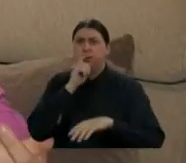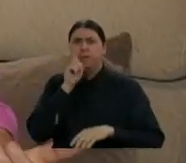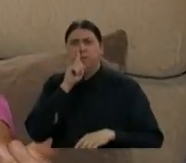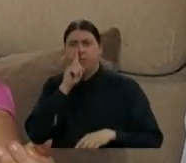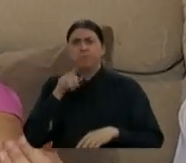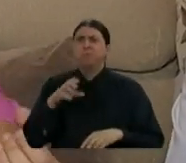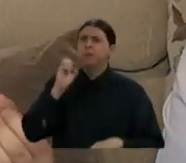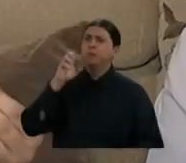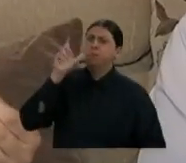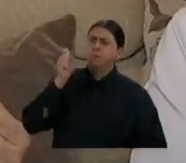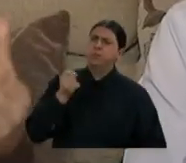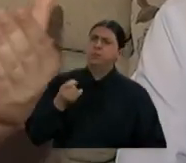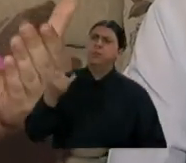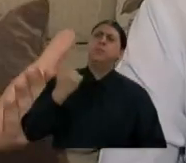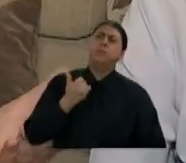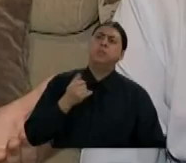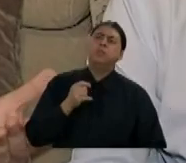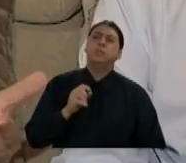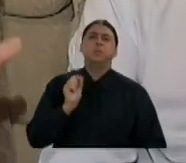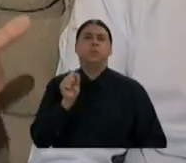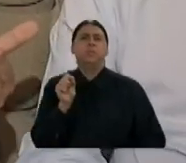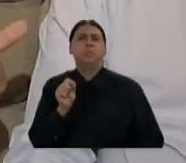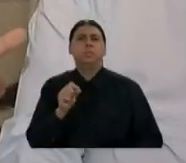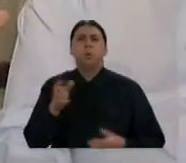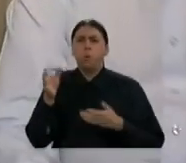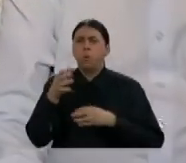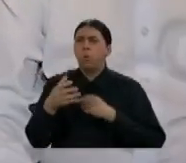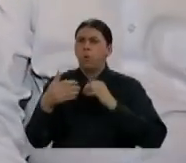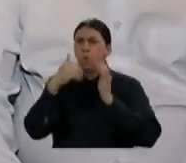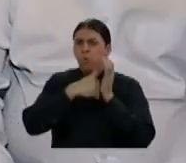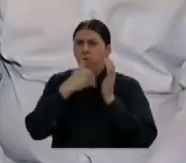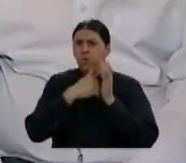uma coisa vocês nunca esconderam na história